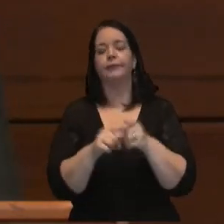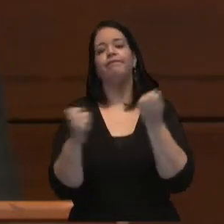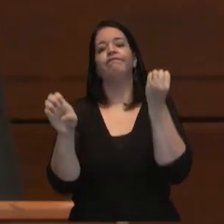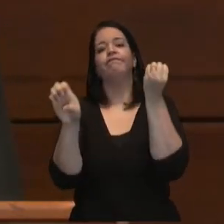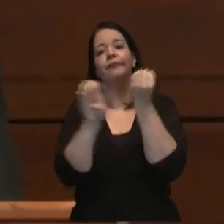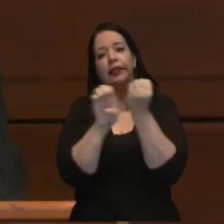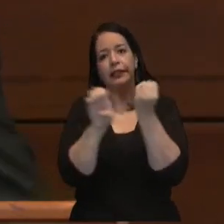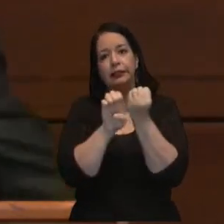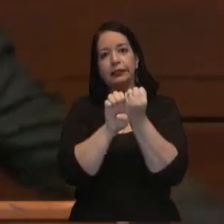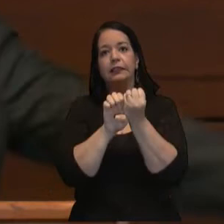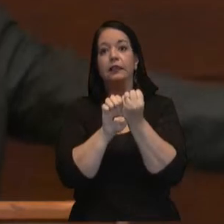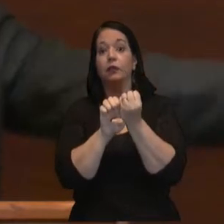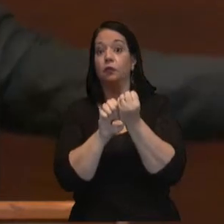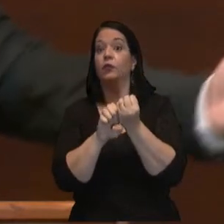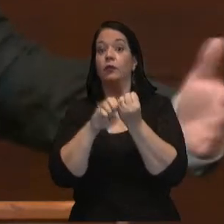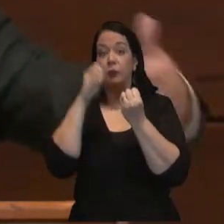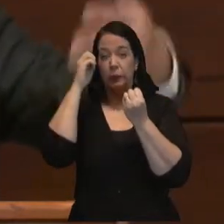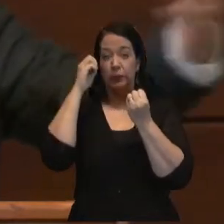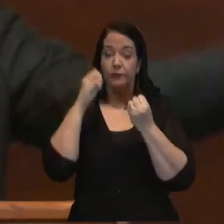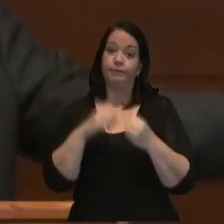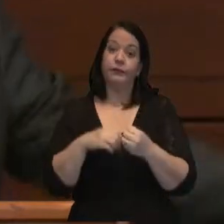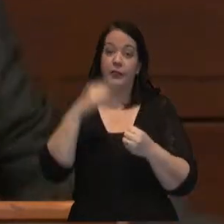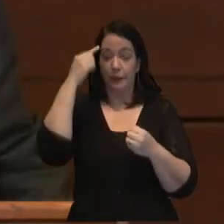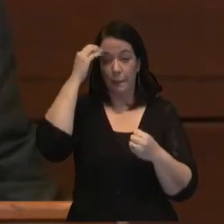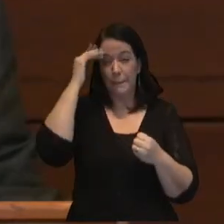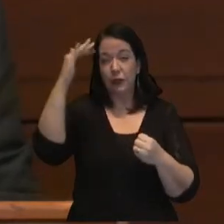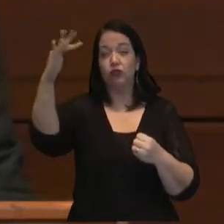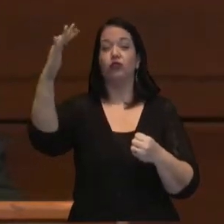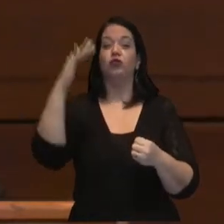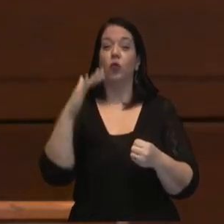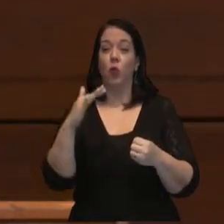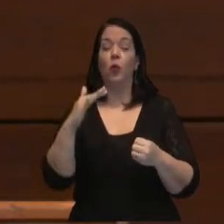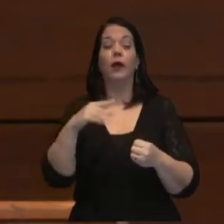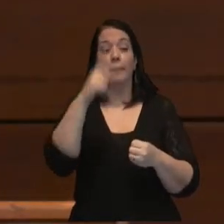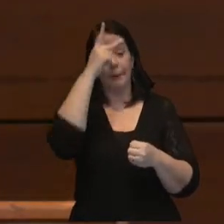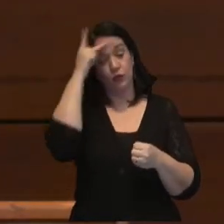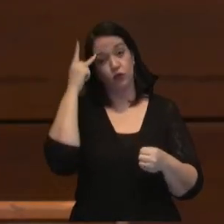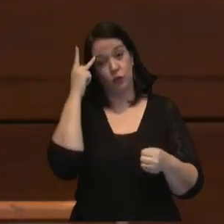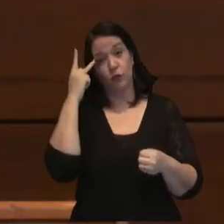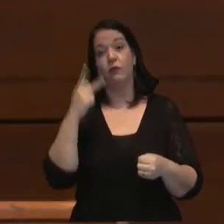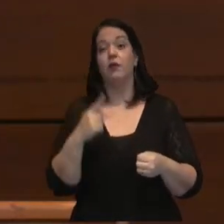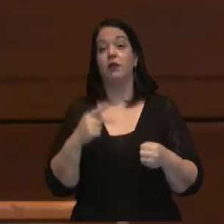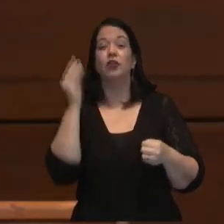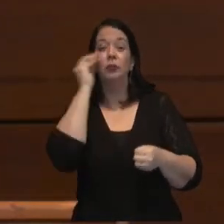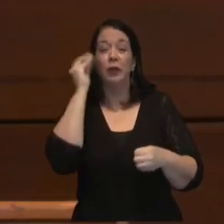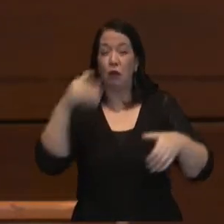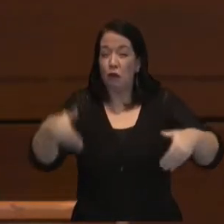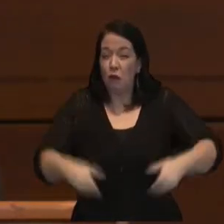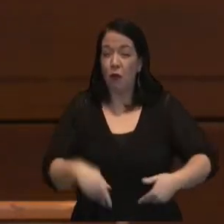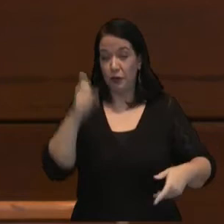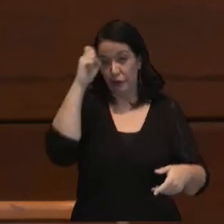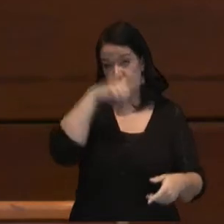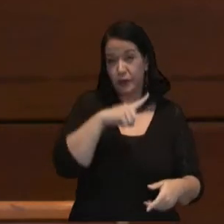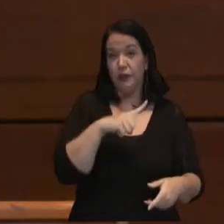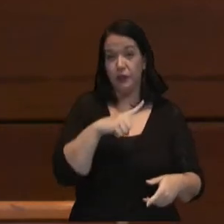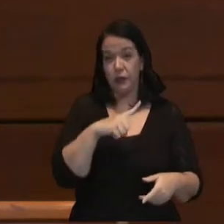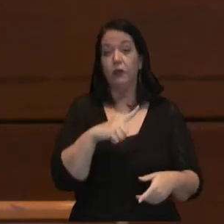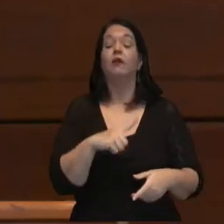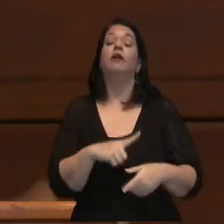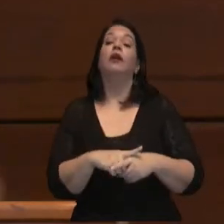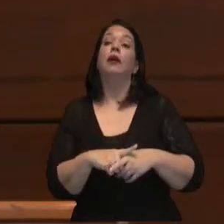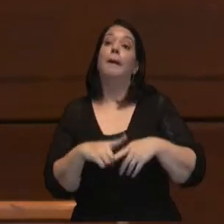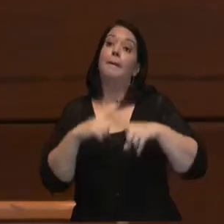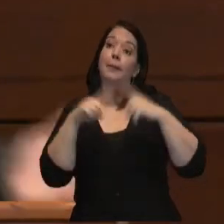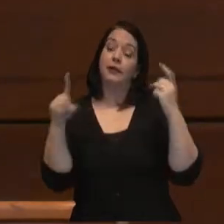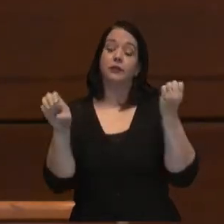aconteceu. A cidade de Samaria encheu-se de alimento e muitos saciaram a sua fome. E um dos mais espetaculares